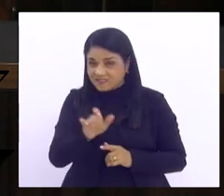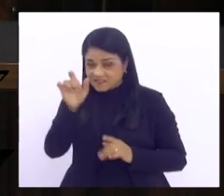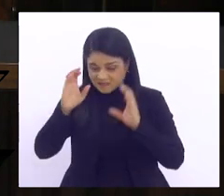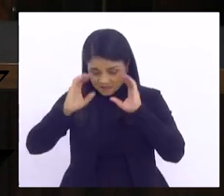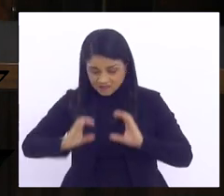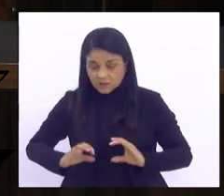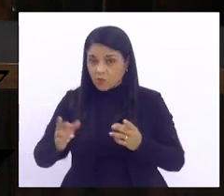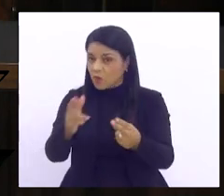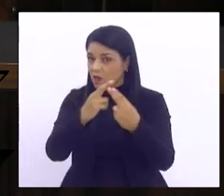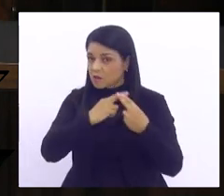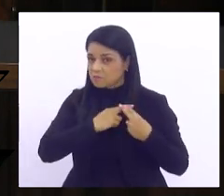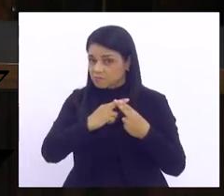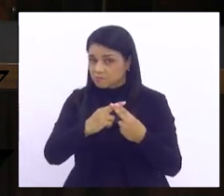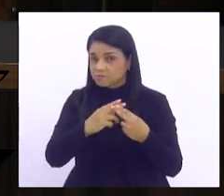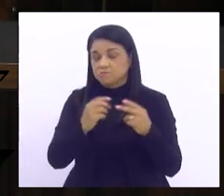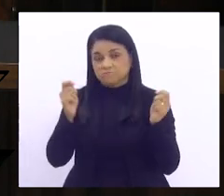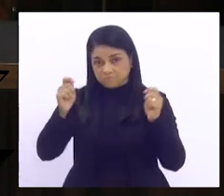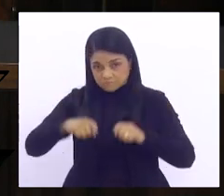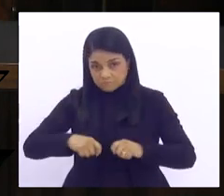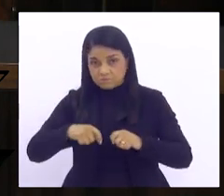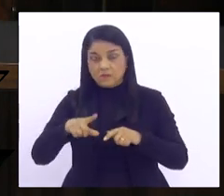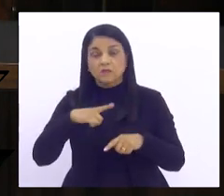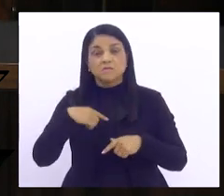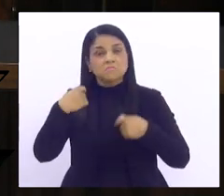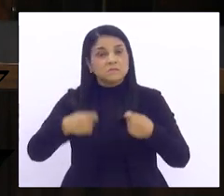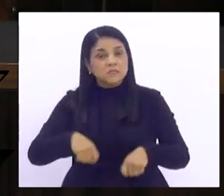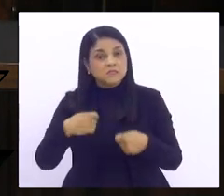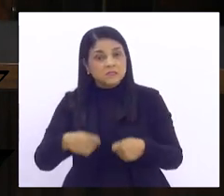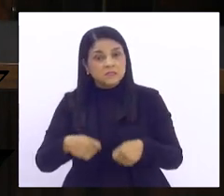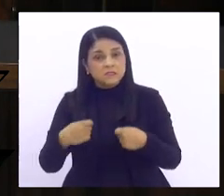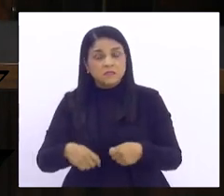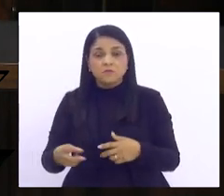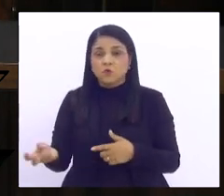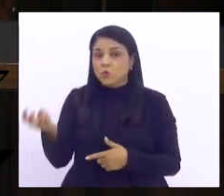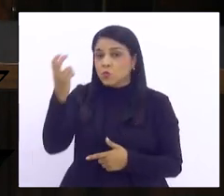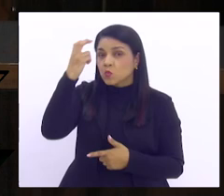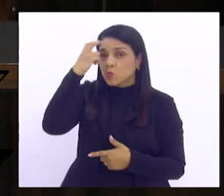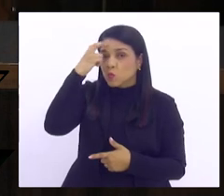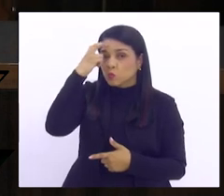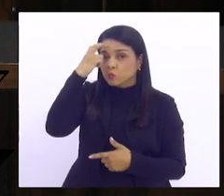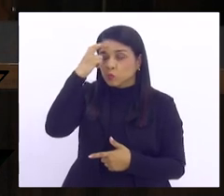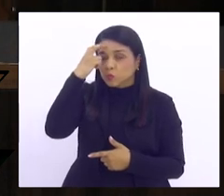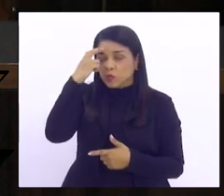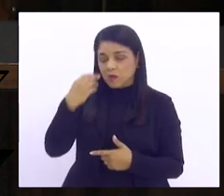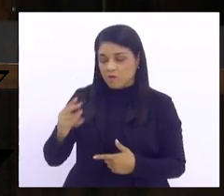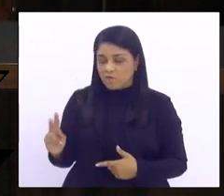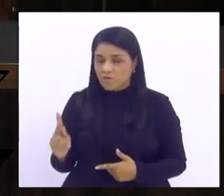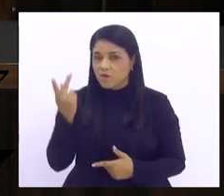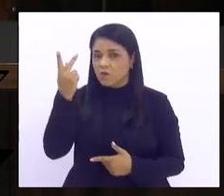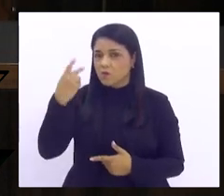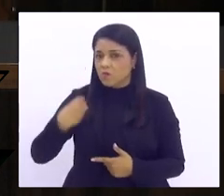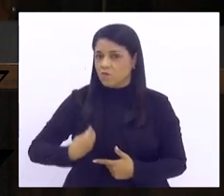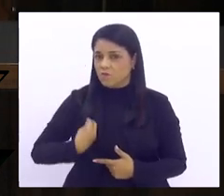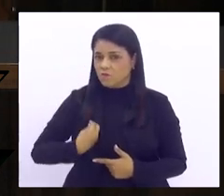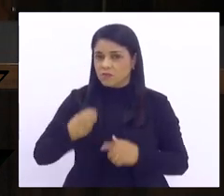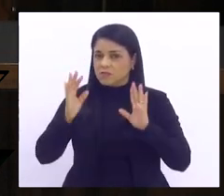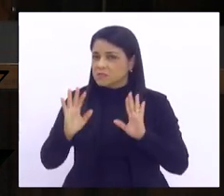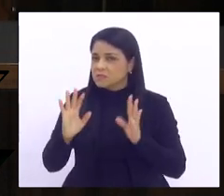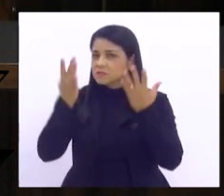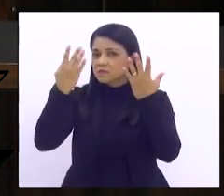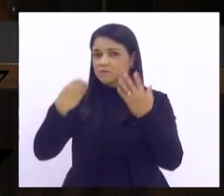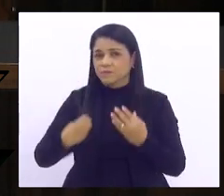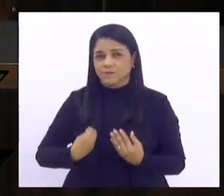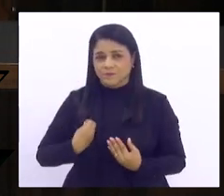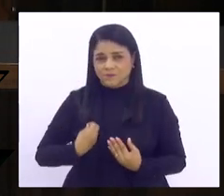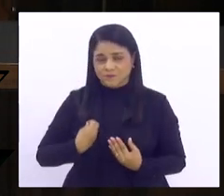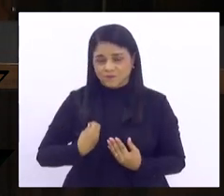nós. Precisamos construir uma cultura que valorize a vida, que celebre a vida e